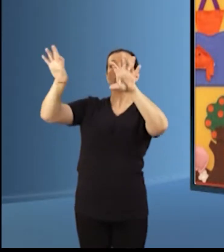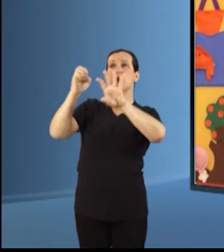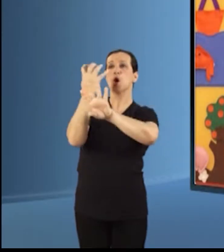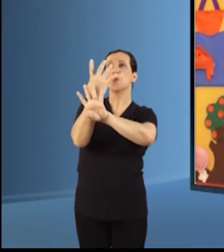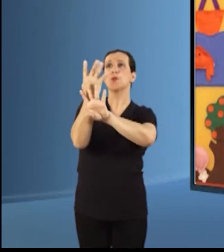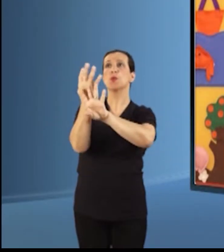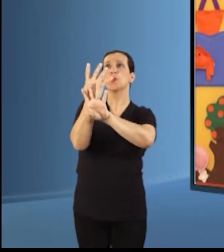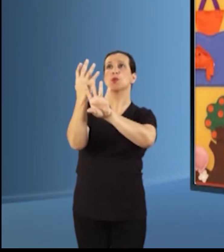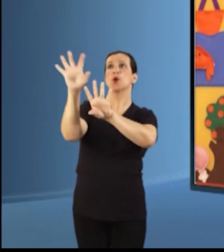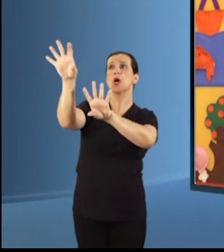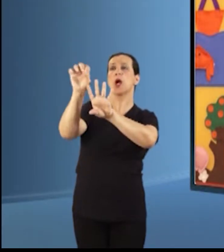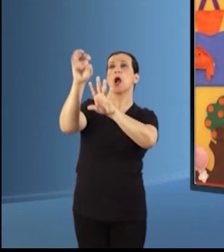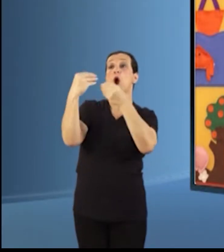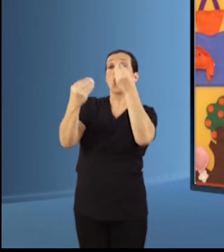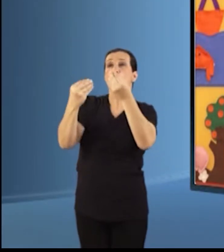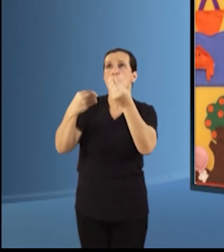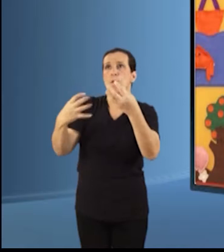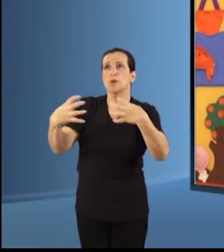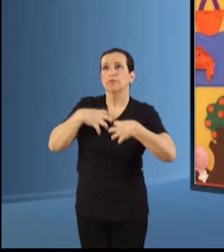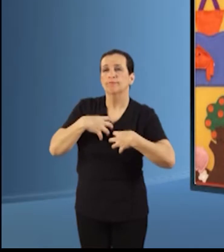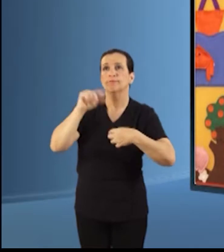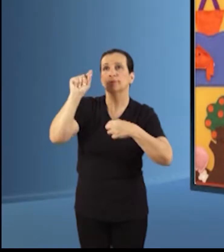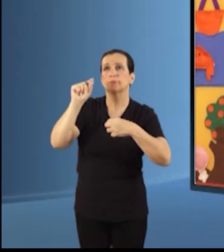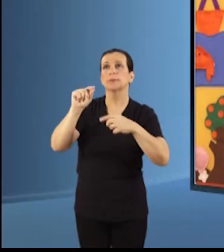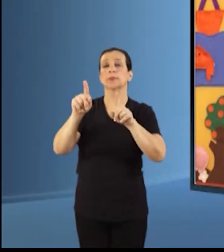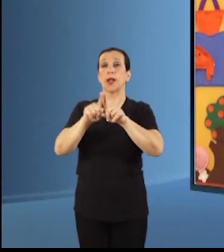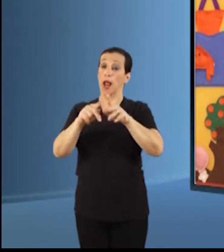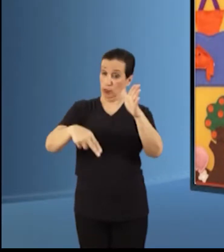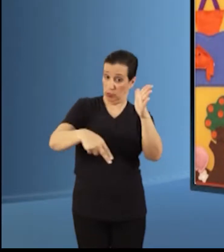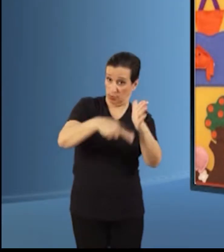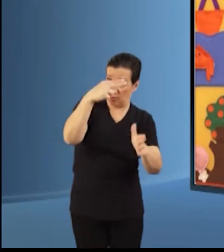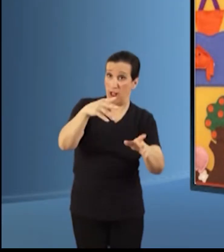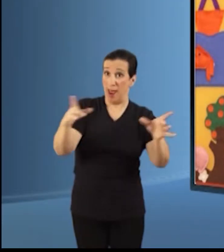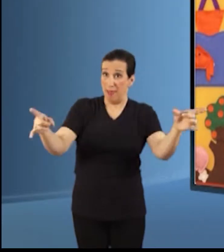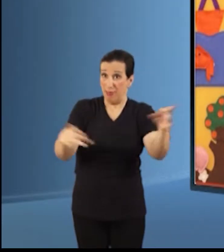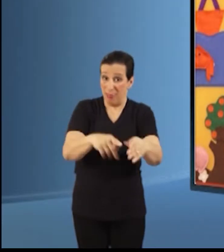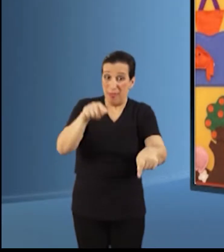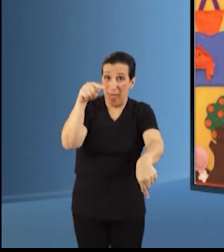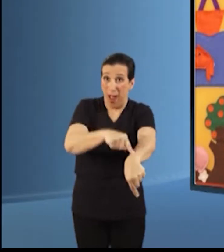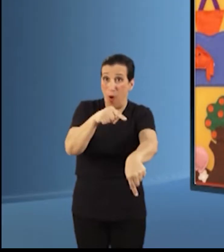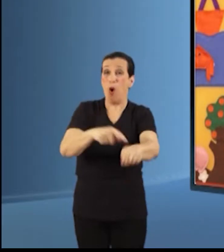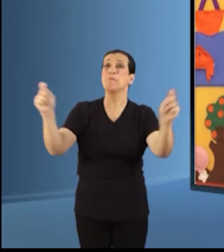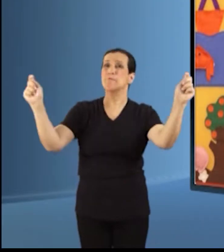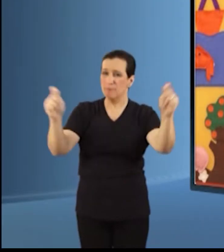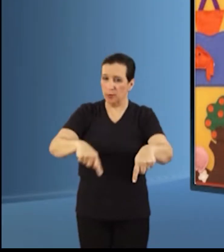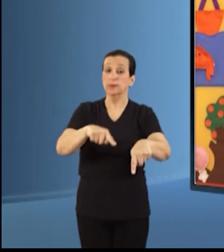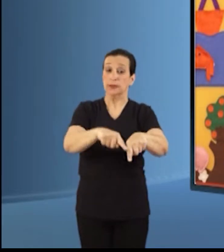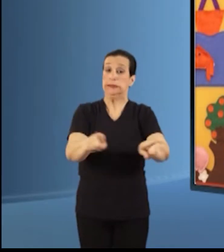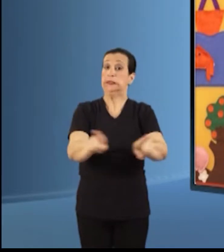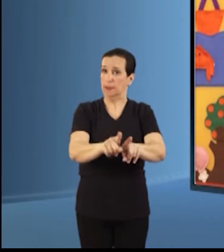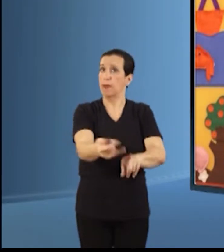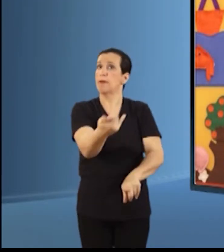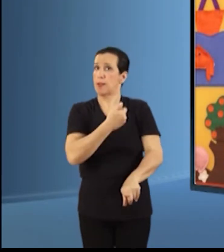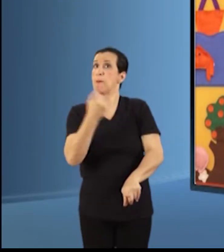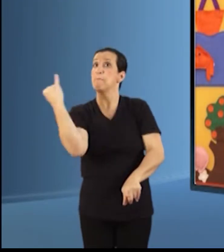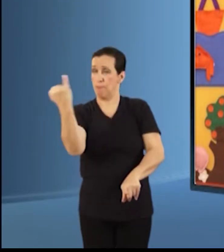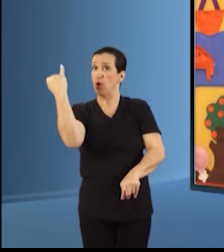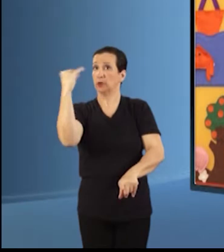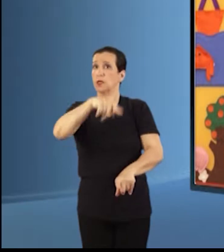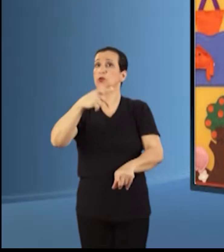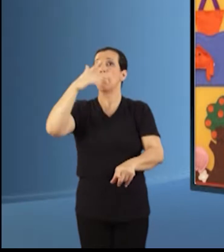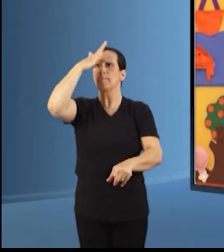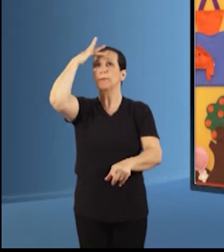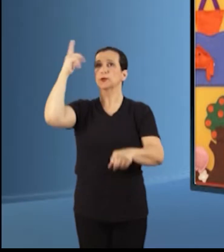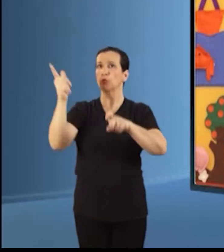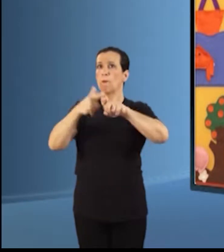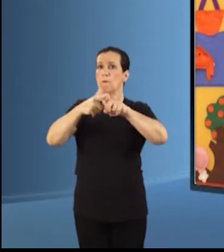estimulação. Já no momento intraoperatório é possível fazer, e essa informação no intraoperatório é importante para o cirurgião, para